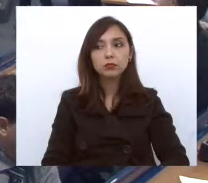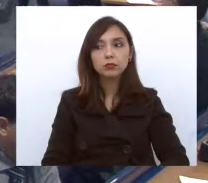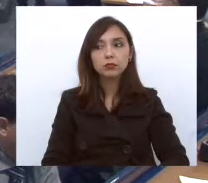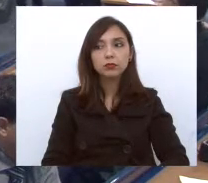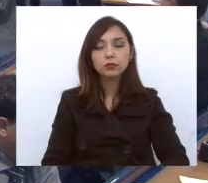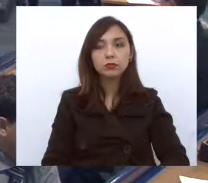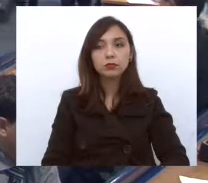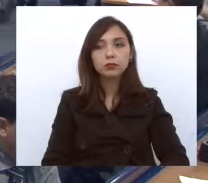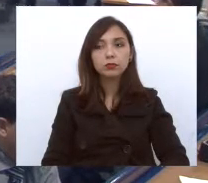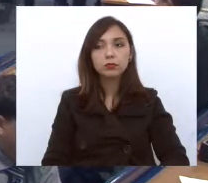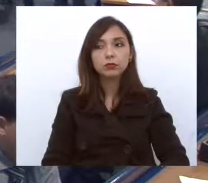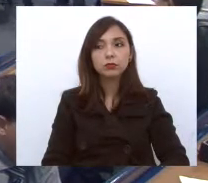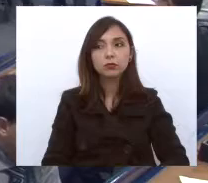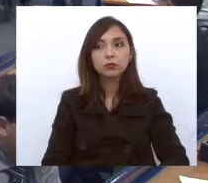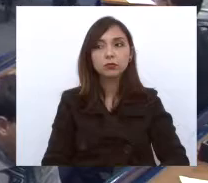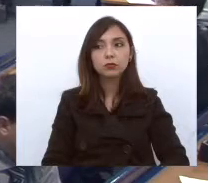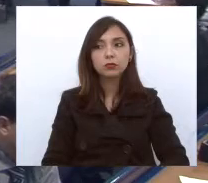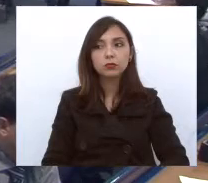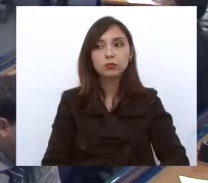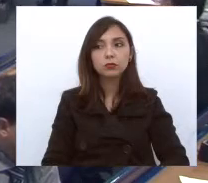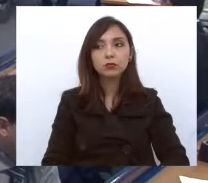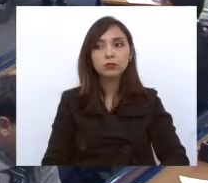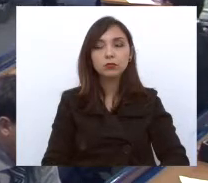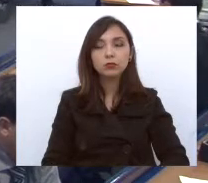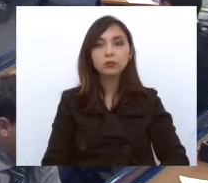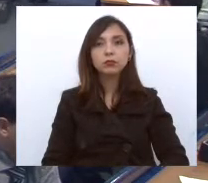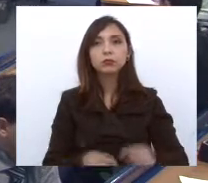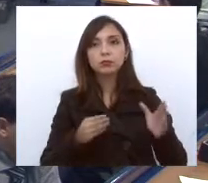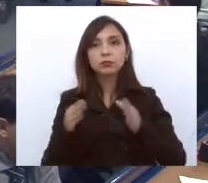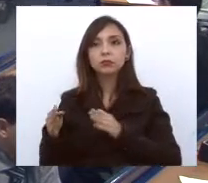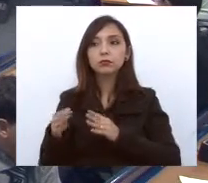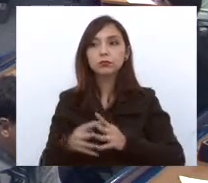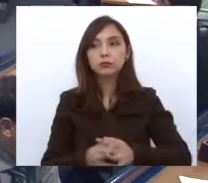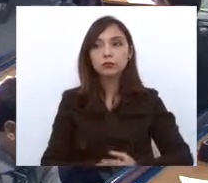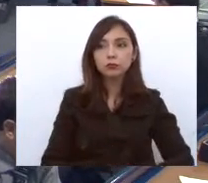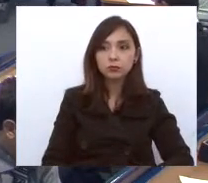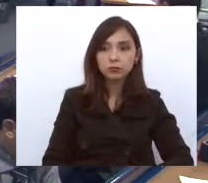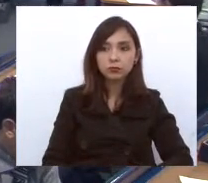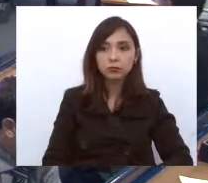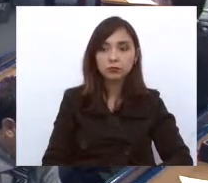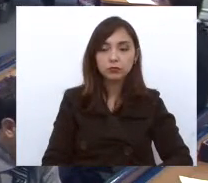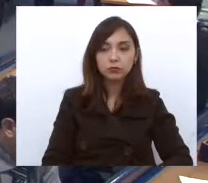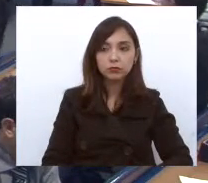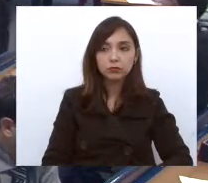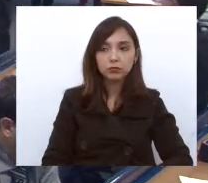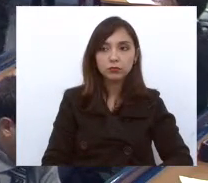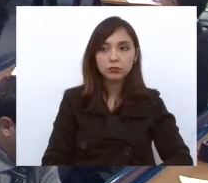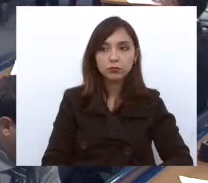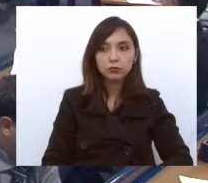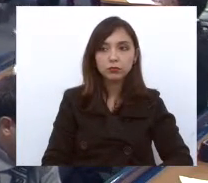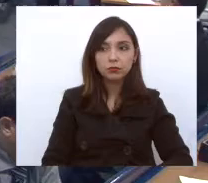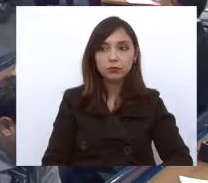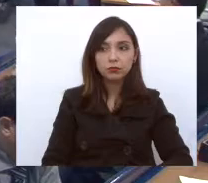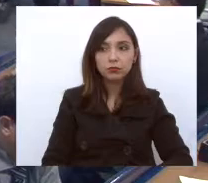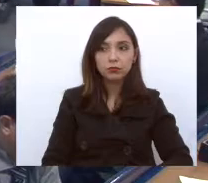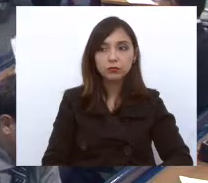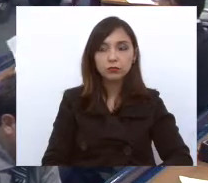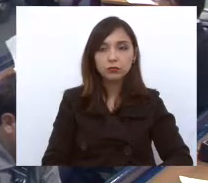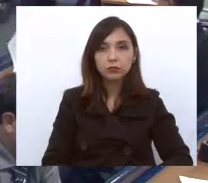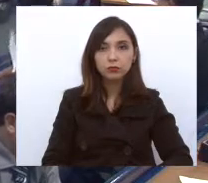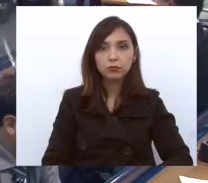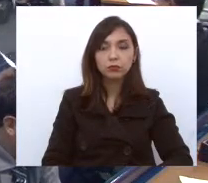Pela ordem, senhor presidente. Pela ordem. Pela ordem, vereador Romulo Nello. Questão de ordem, senhor presidente. Questão de ordem, vereador. É uma questão de ordem.